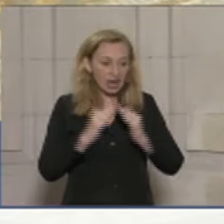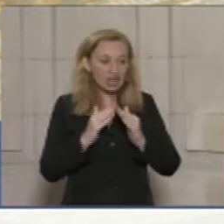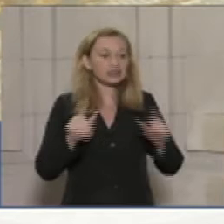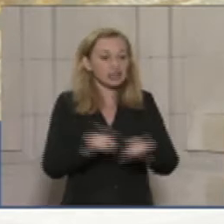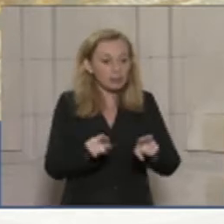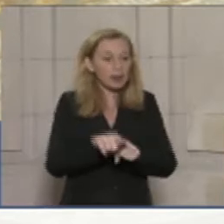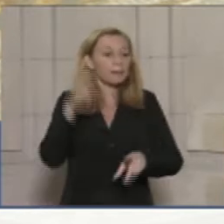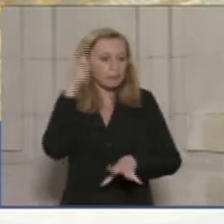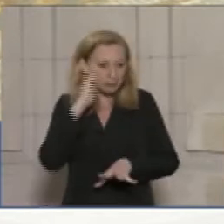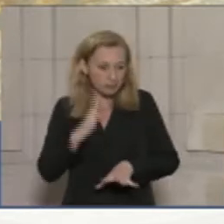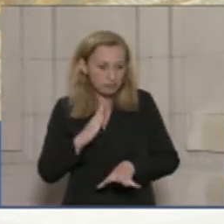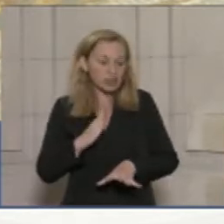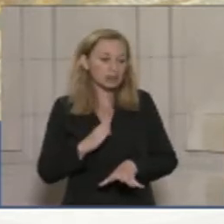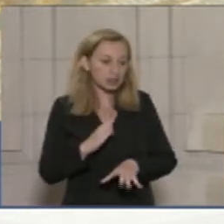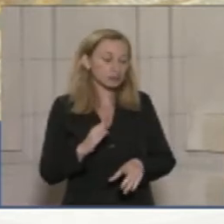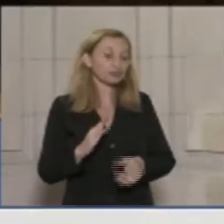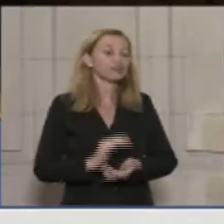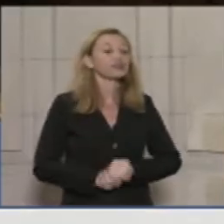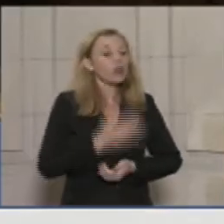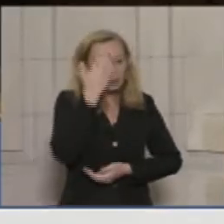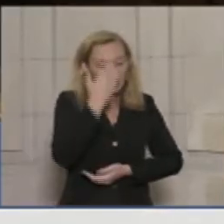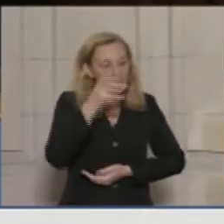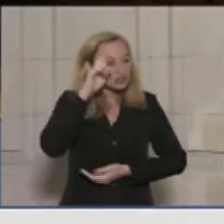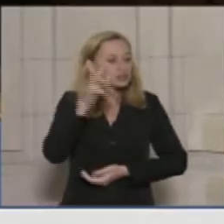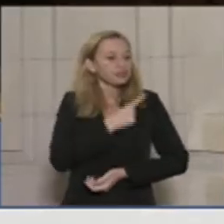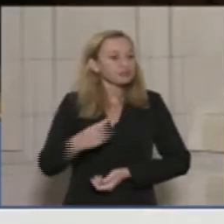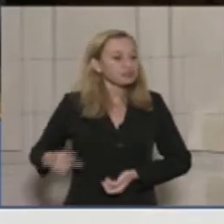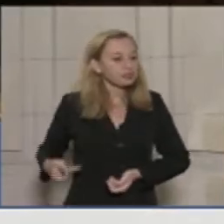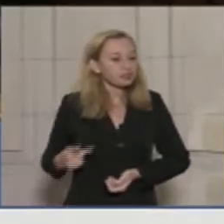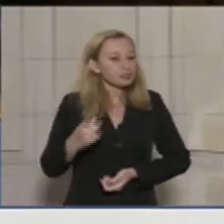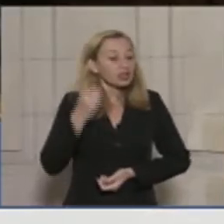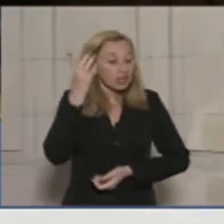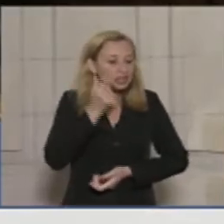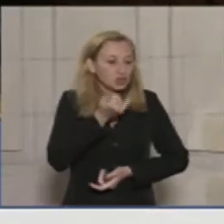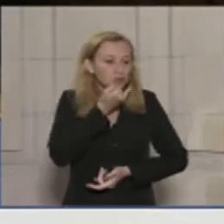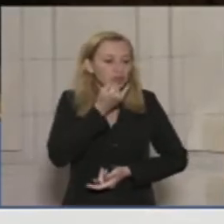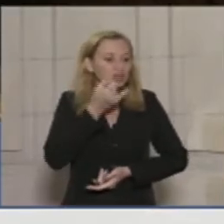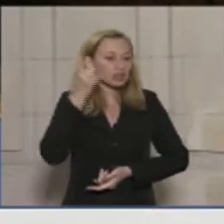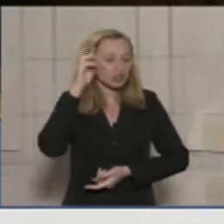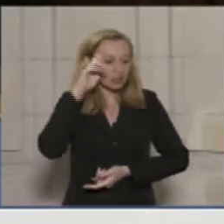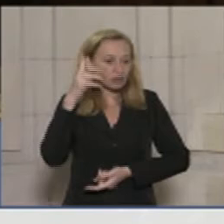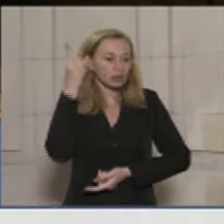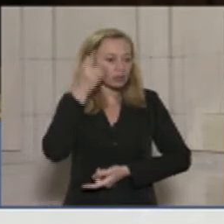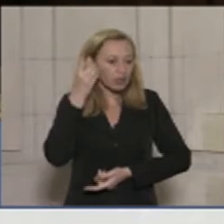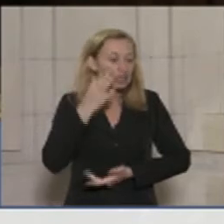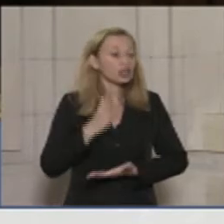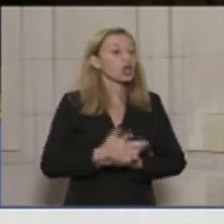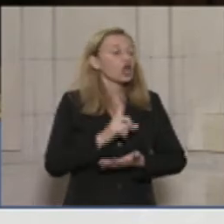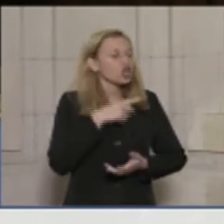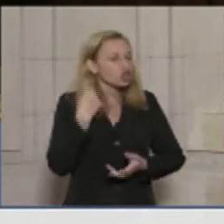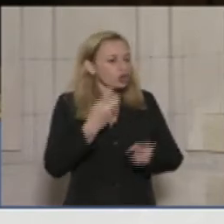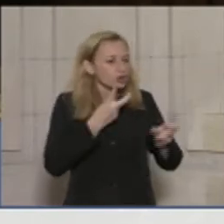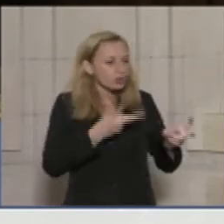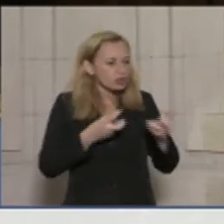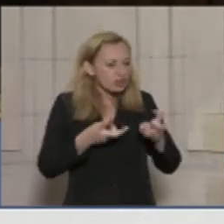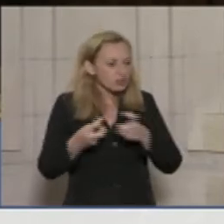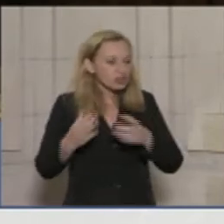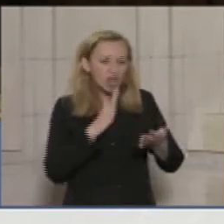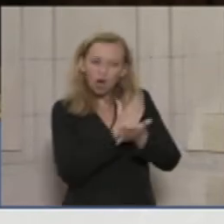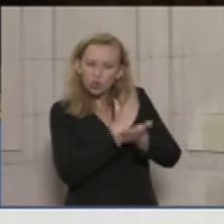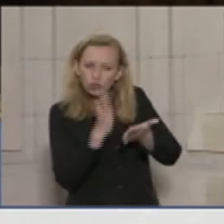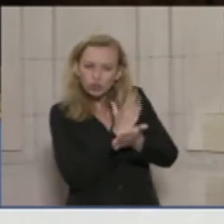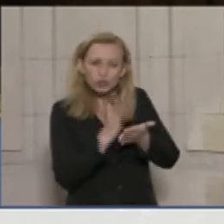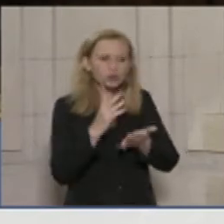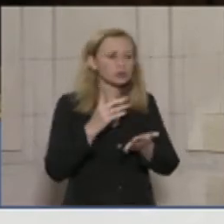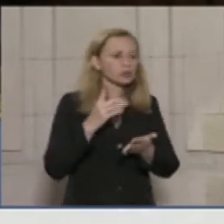país também. Obrigada, deputado. Então, nós percebemos na fala de alguns países que a ascensão da